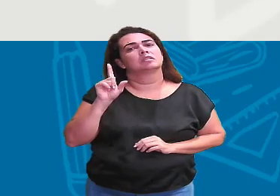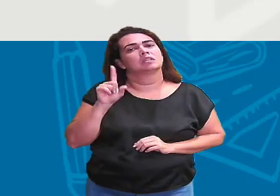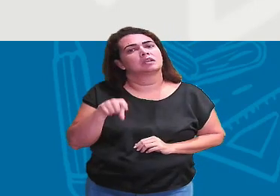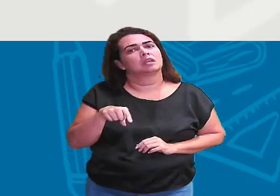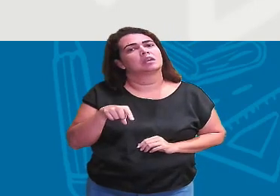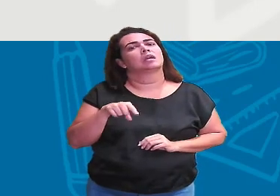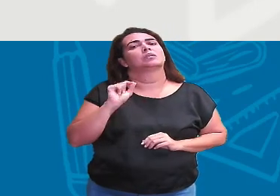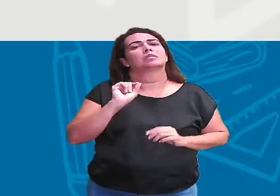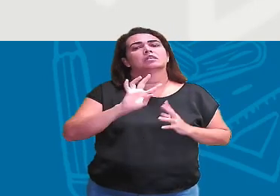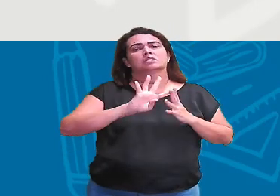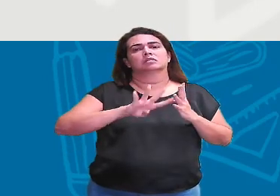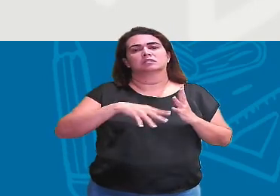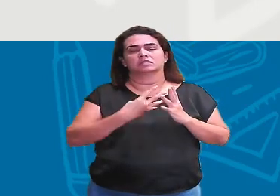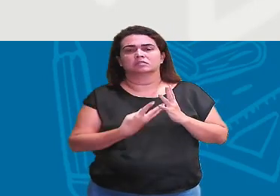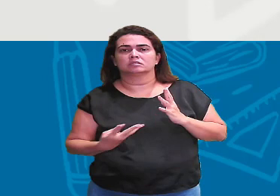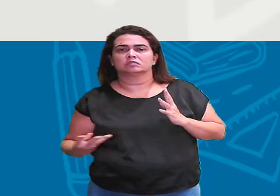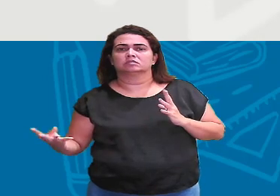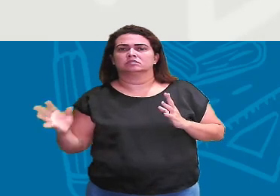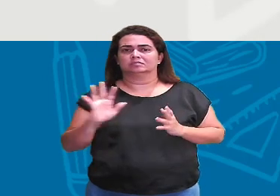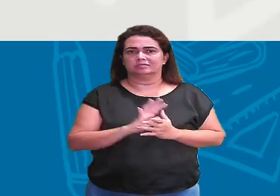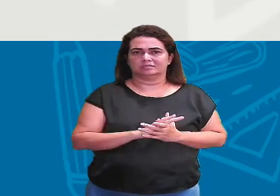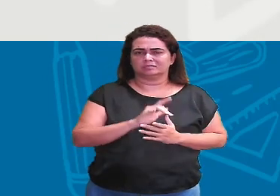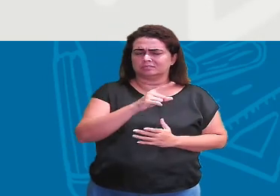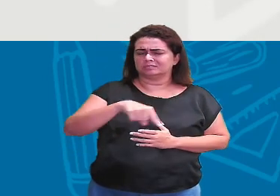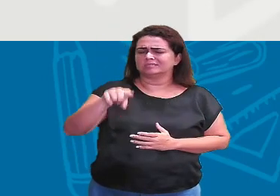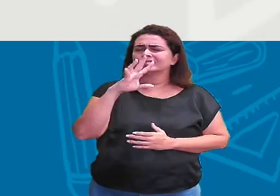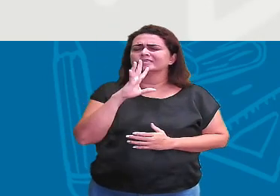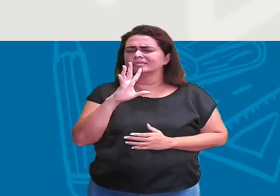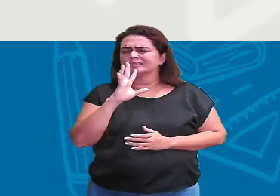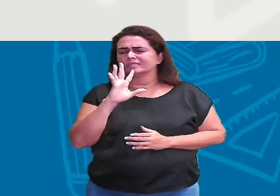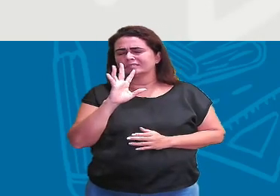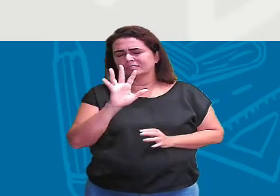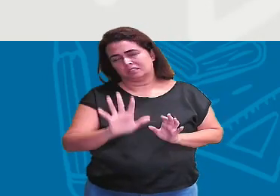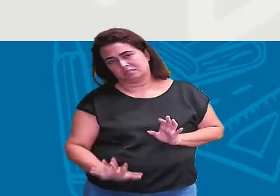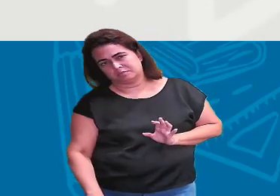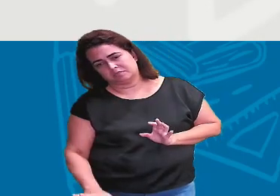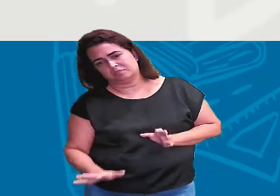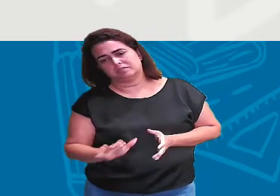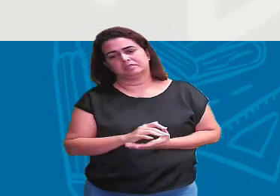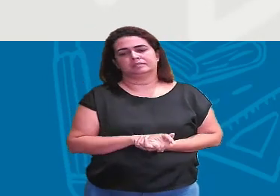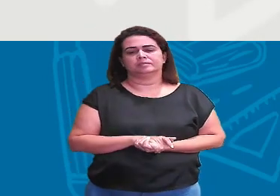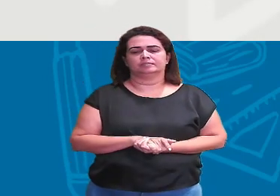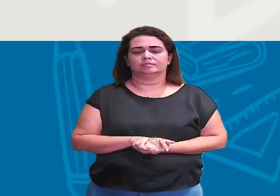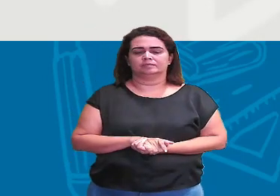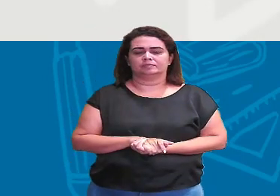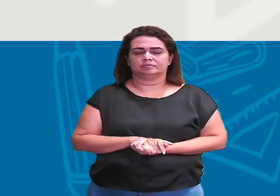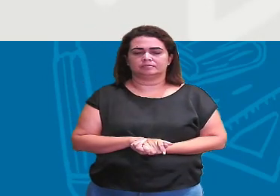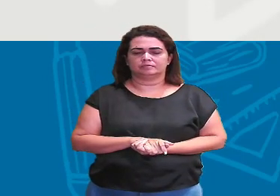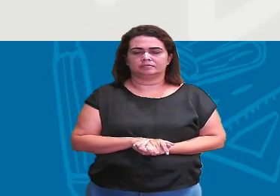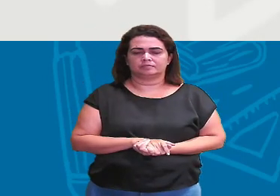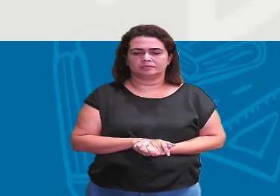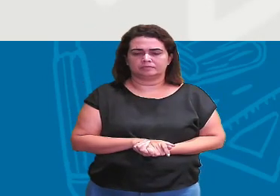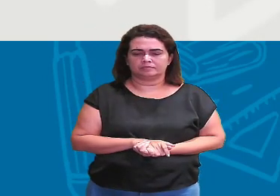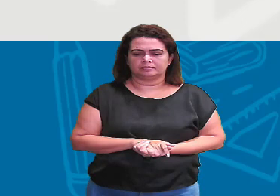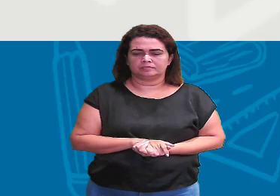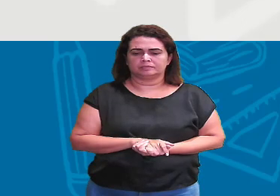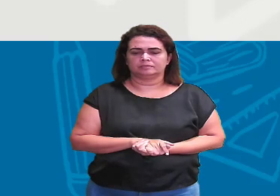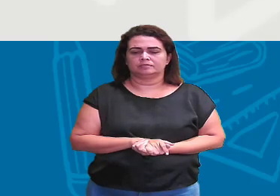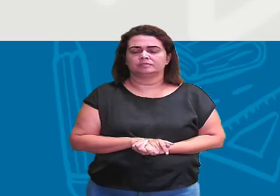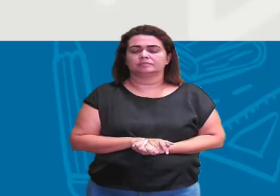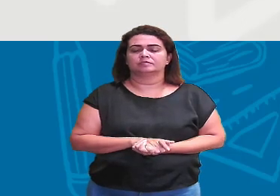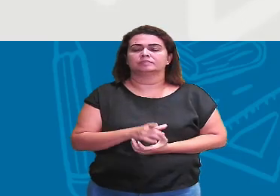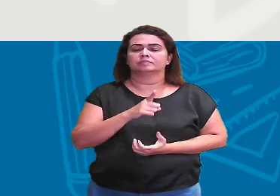das quatro estações do ano, do clima temperado, né, que a gente conhece desde criança. Então, dando sequência, né, nós temos